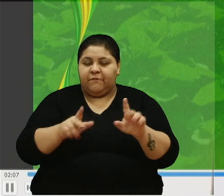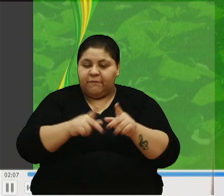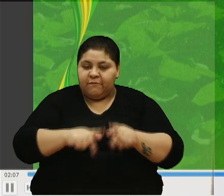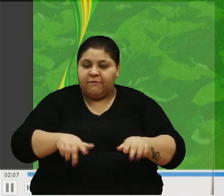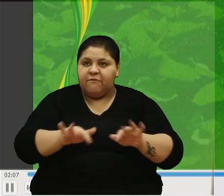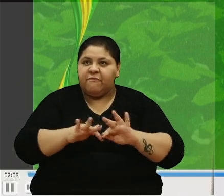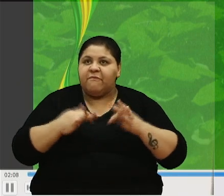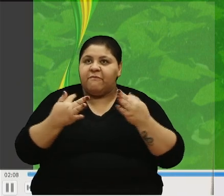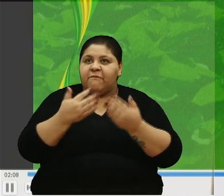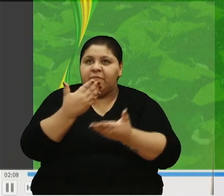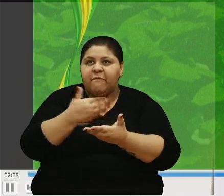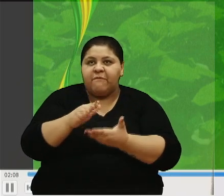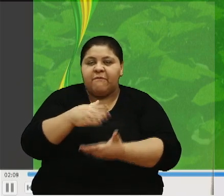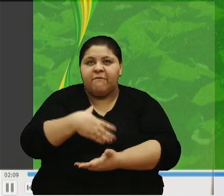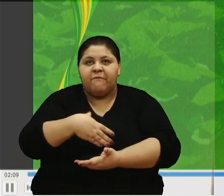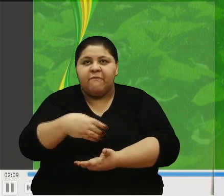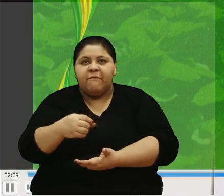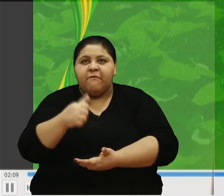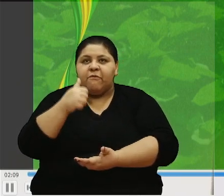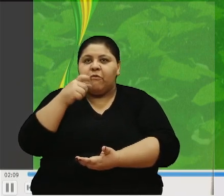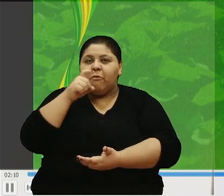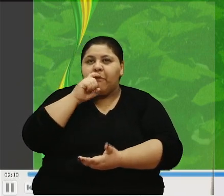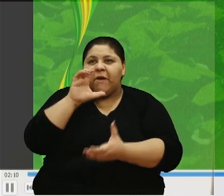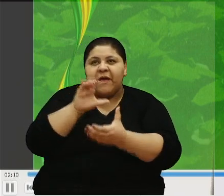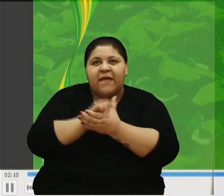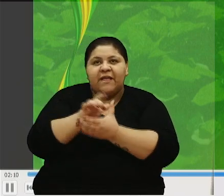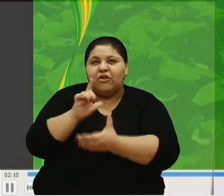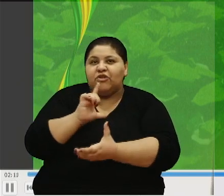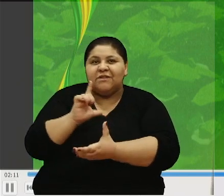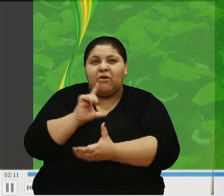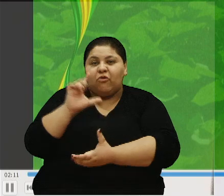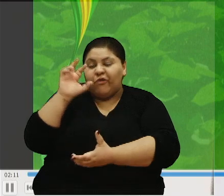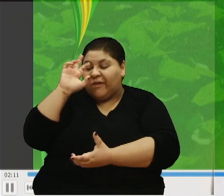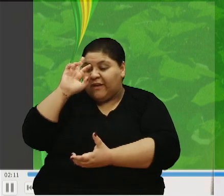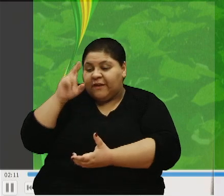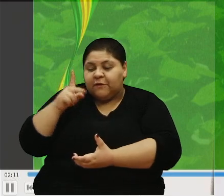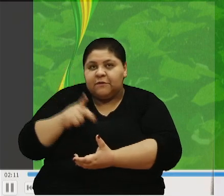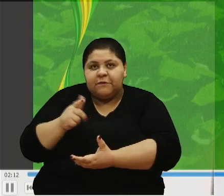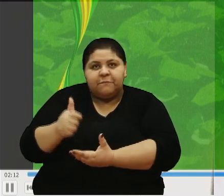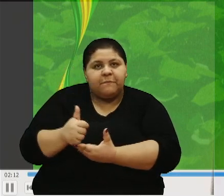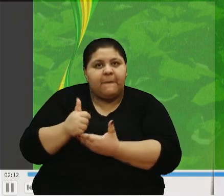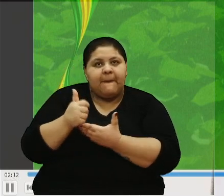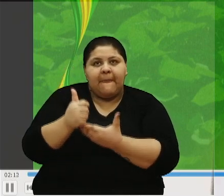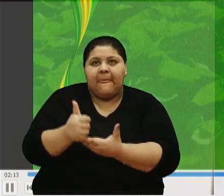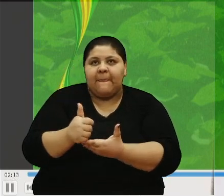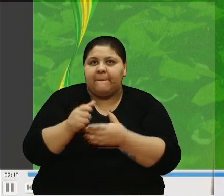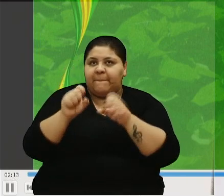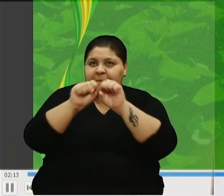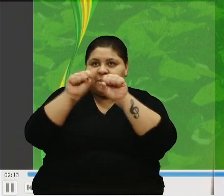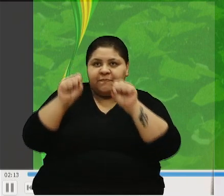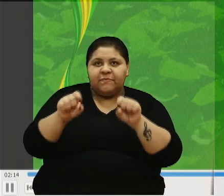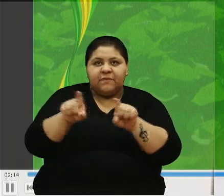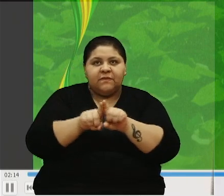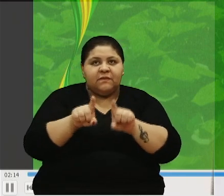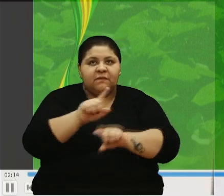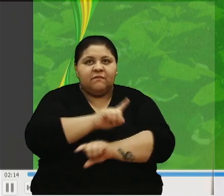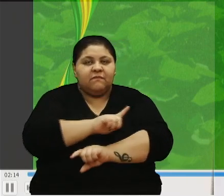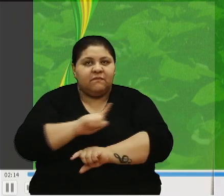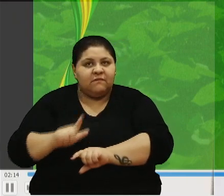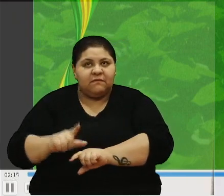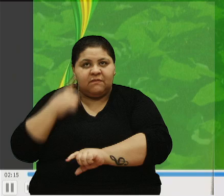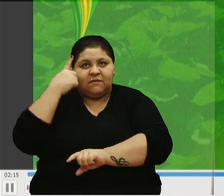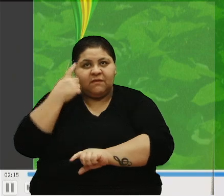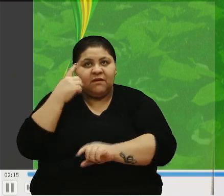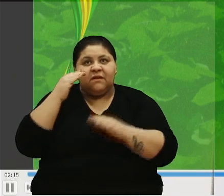seus filhos, seus pais, maridos, e não têm sequer reconhecimento ou amparo, nem do sistema e muito menos do governo.